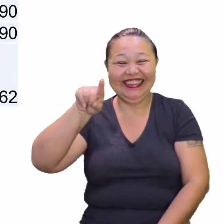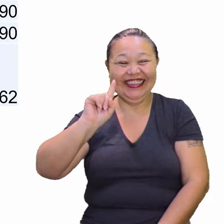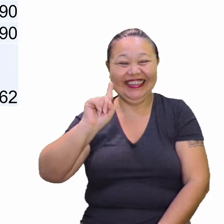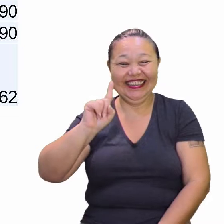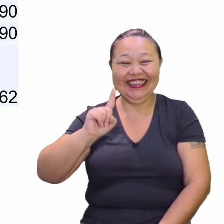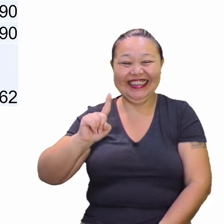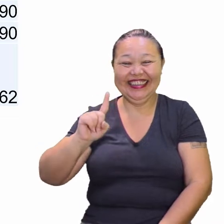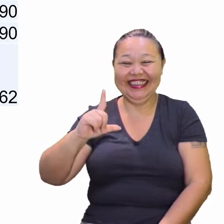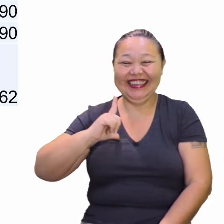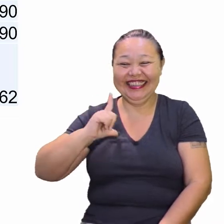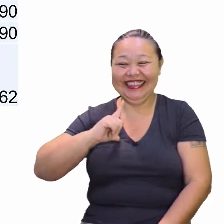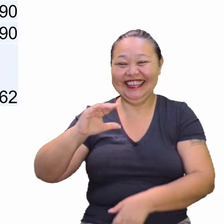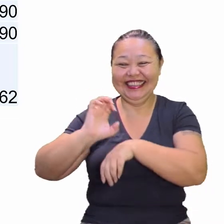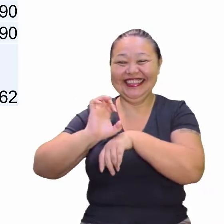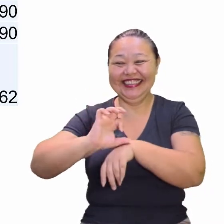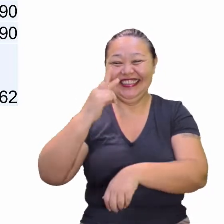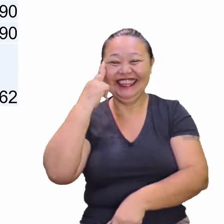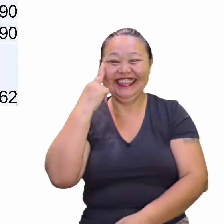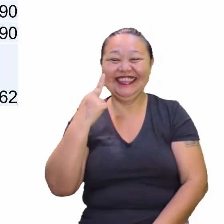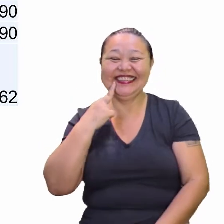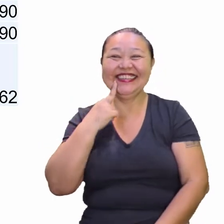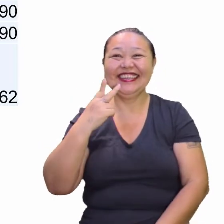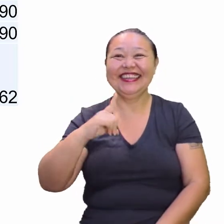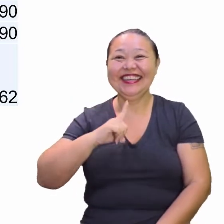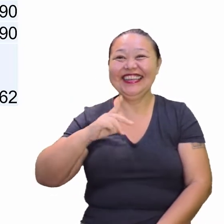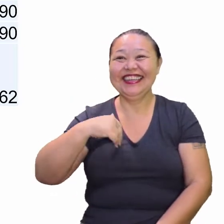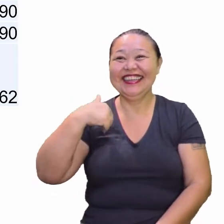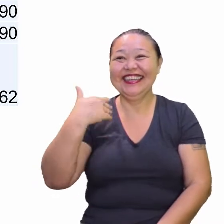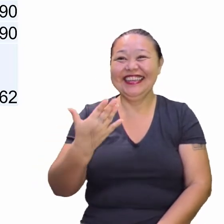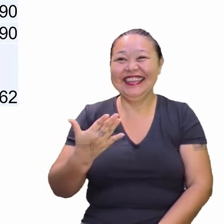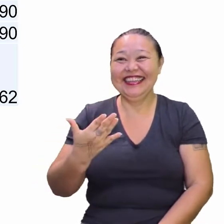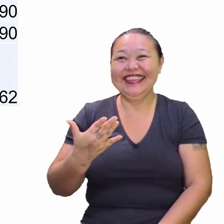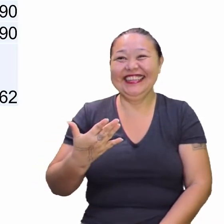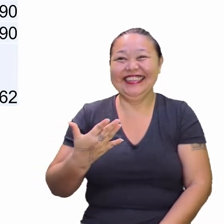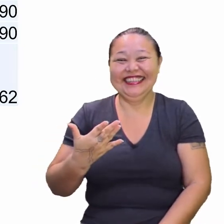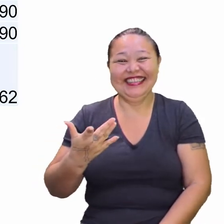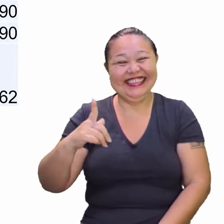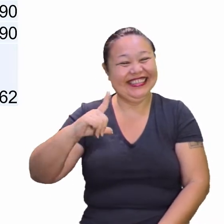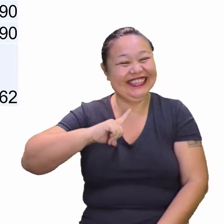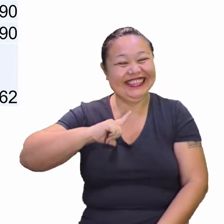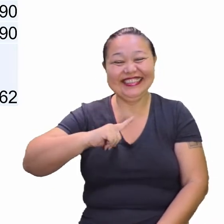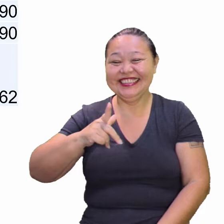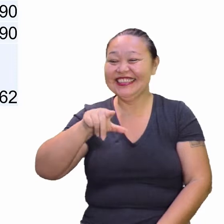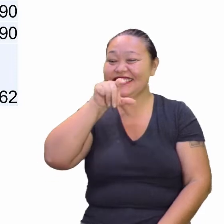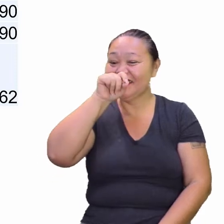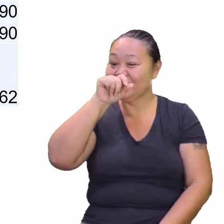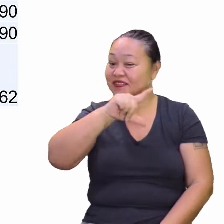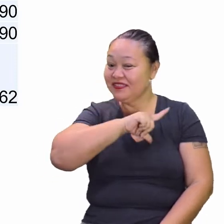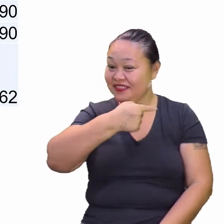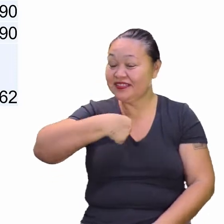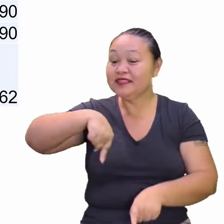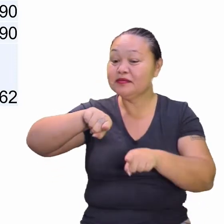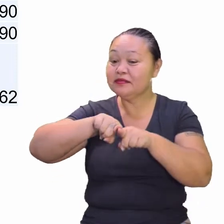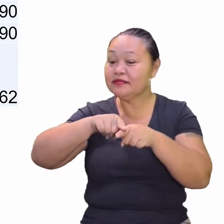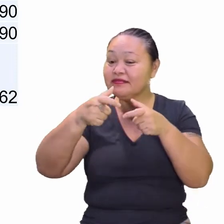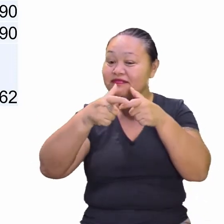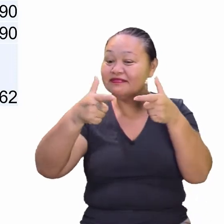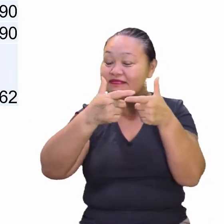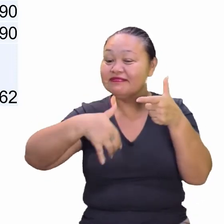crescimento no estado de Rondônia. E aí essa produção das aves que a gente